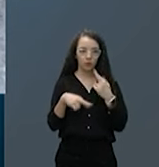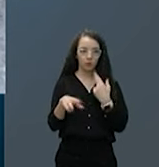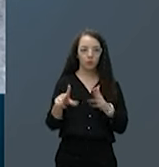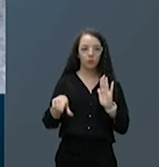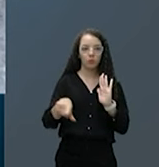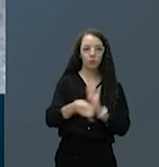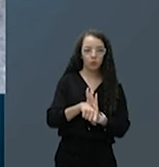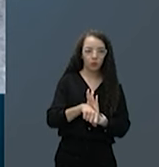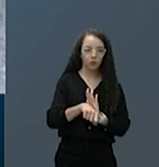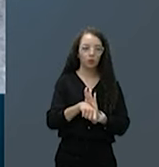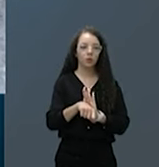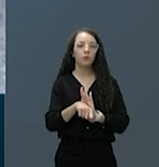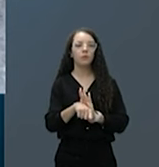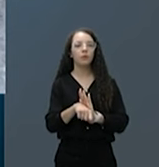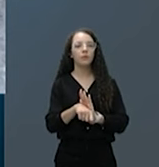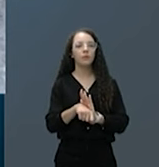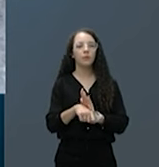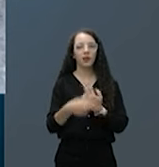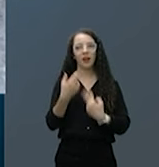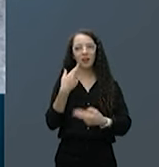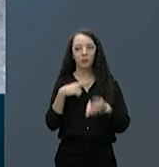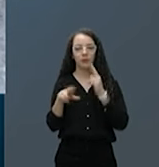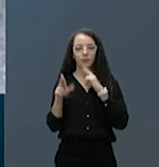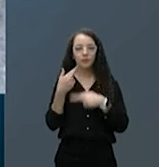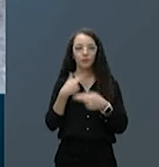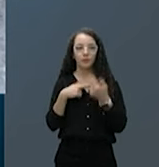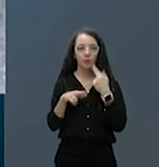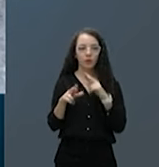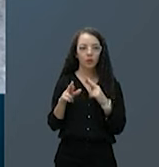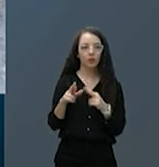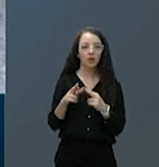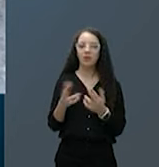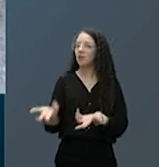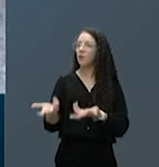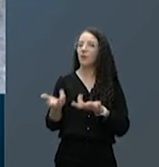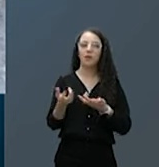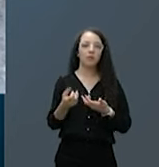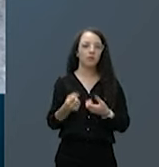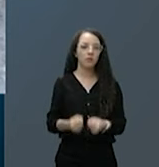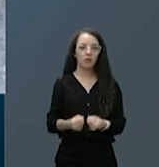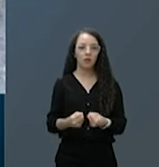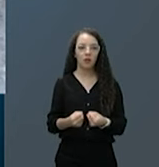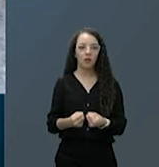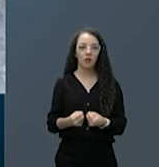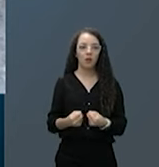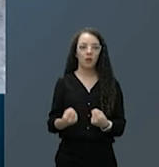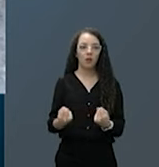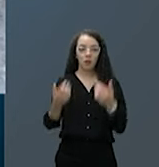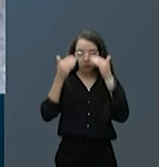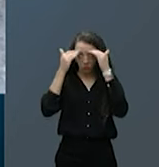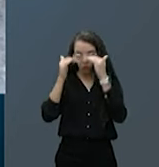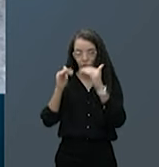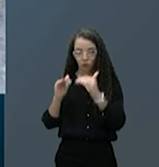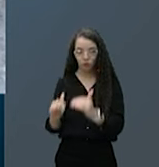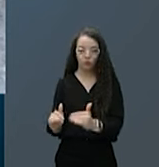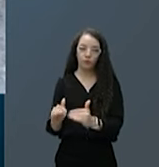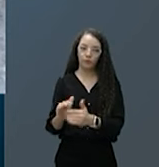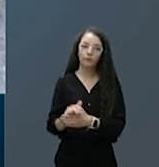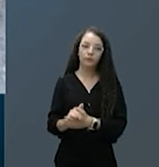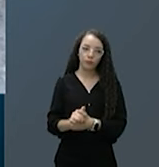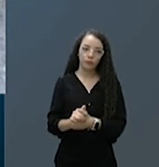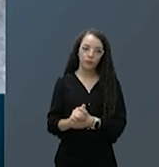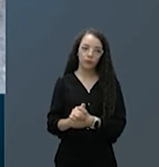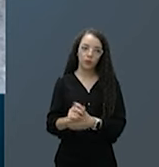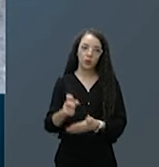julgar improcedente em relação aos crimes de difamação e de injúria, e, com isso,